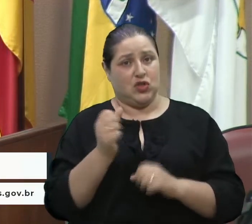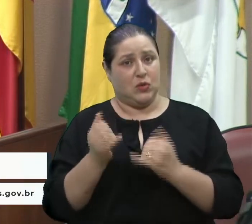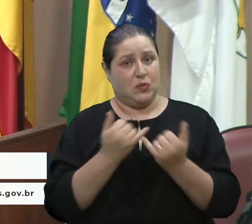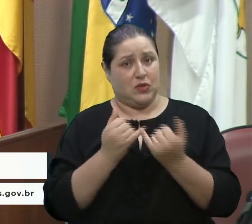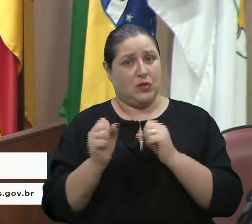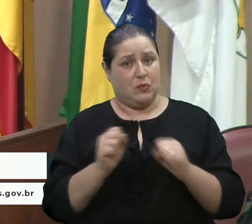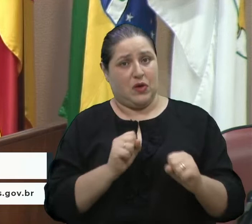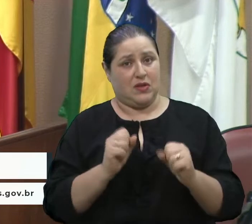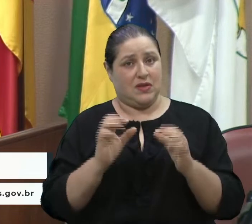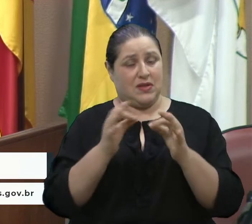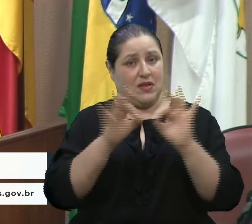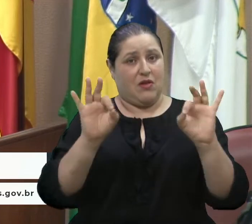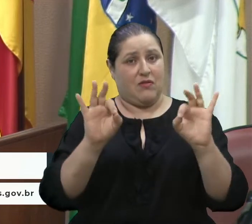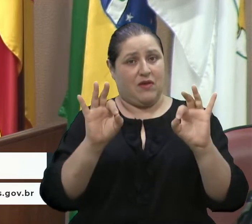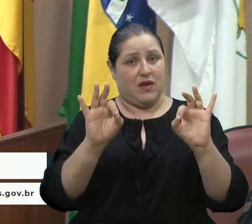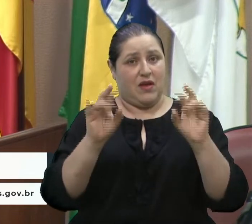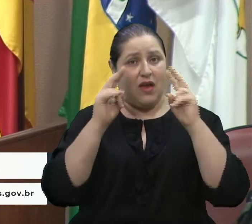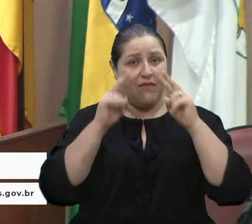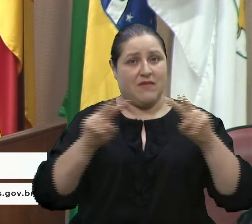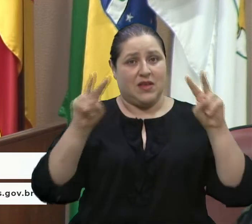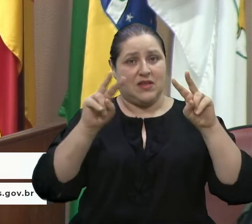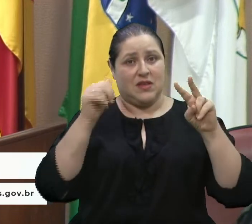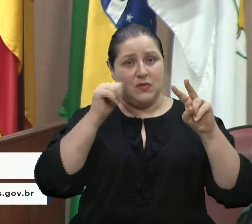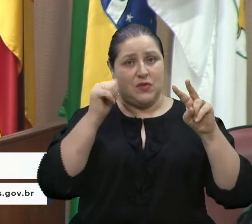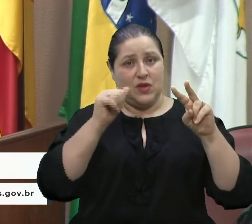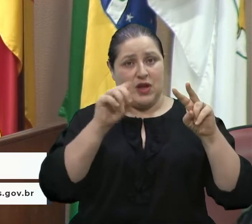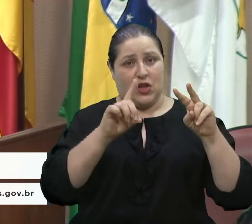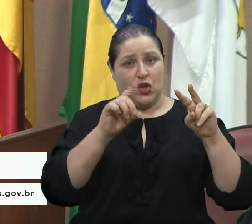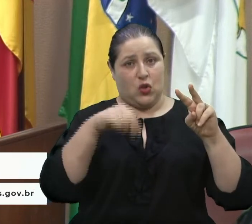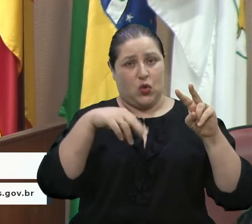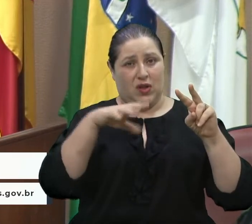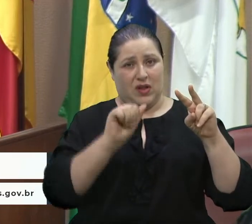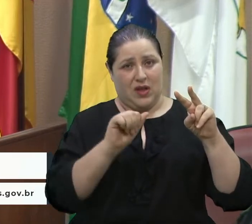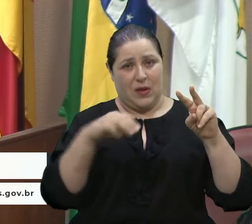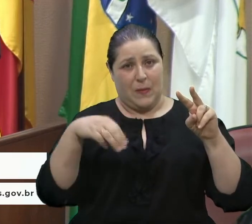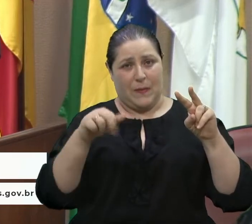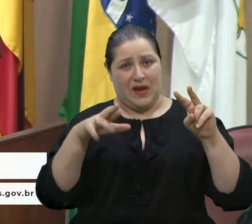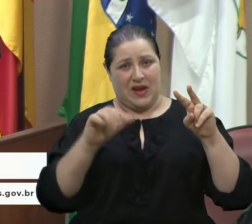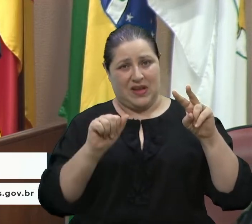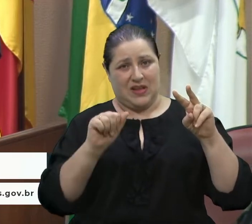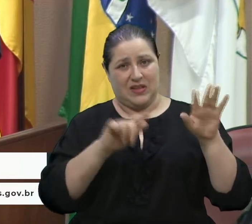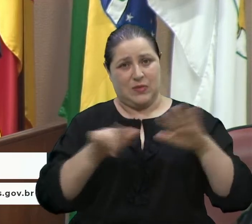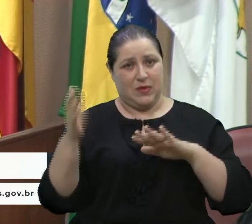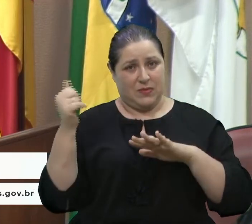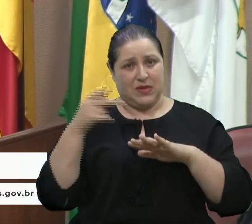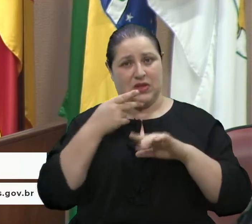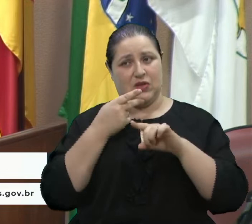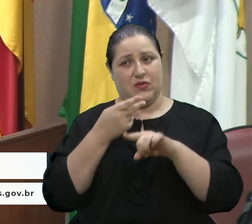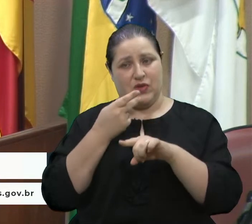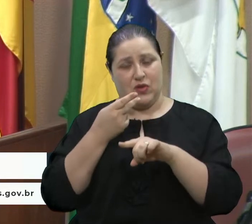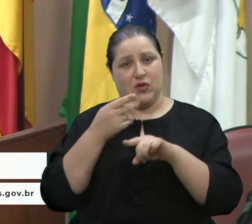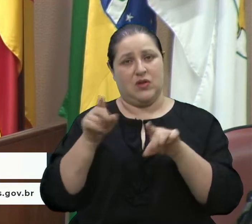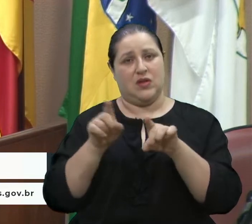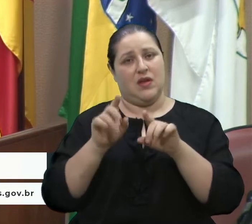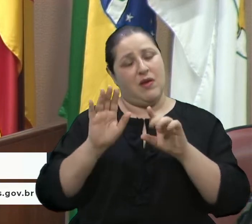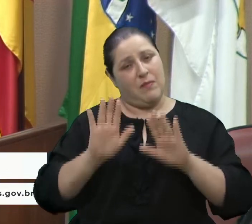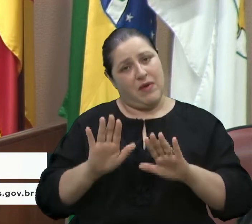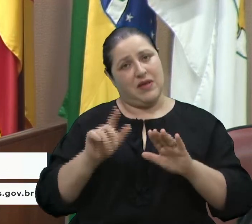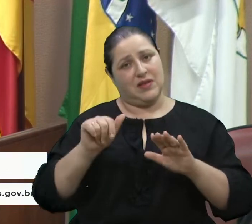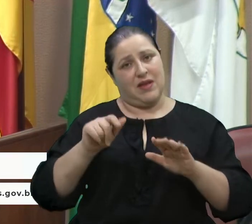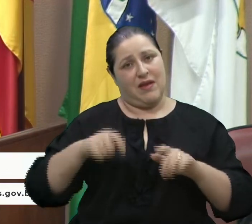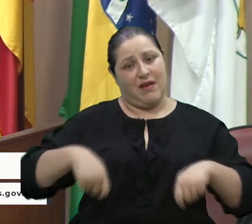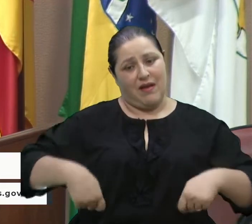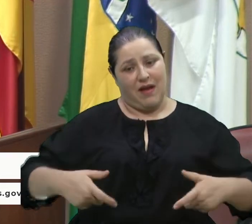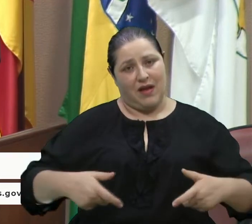a vista da dona Maria, que o senhor citou semana passada, mas ele vai ser gasto em santinhos, inclusive por pessoas do seu partido e do meu